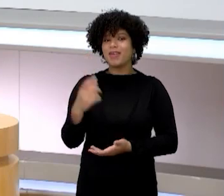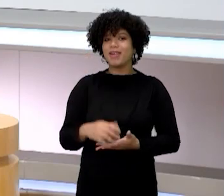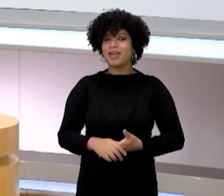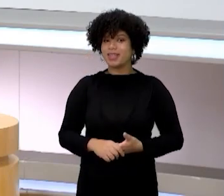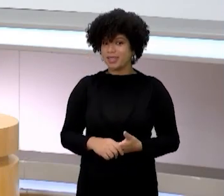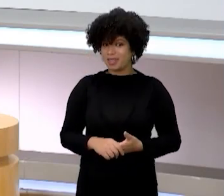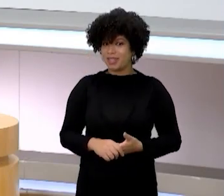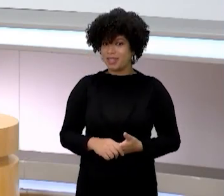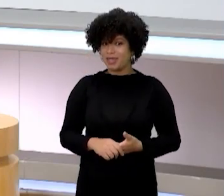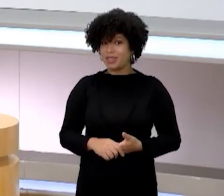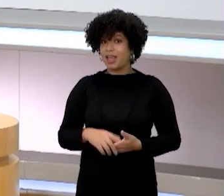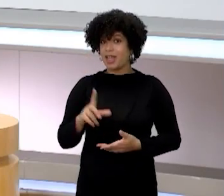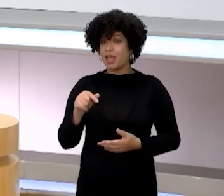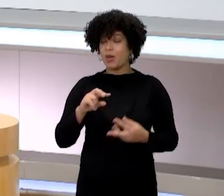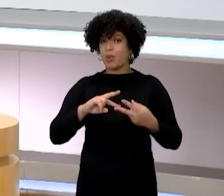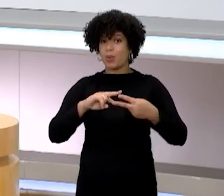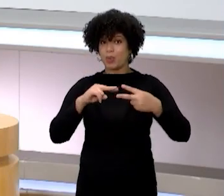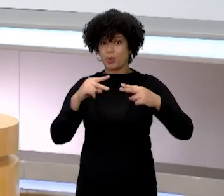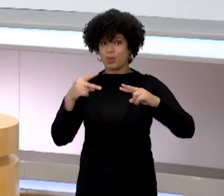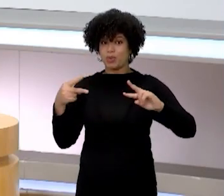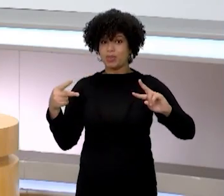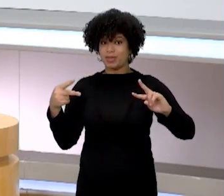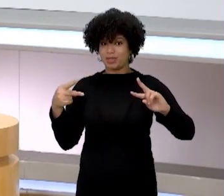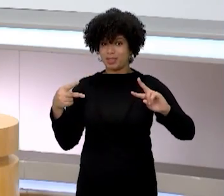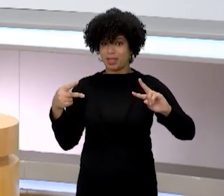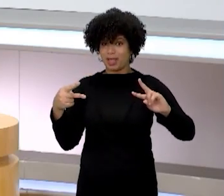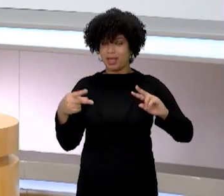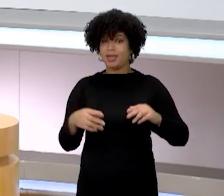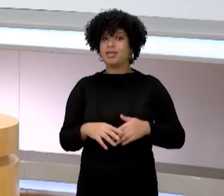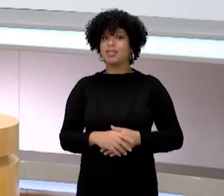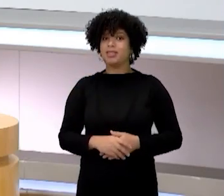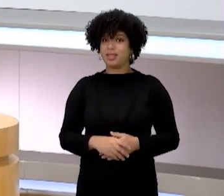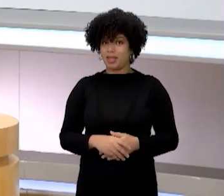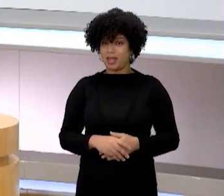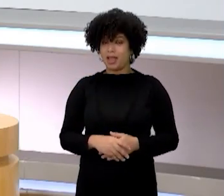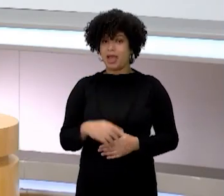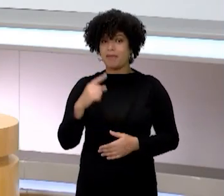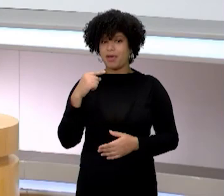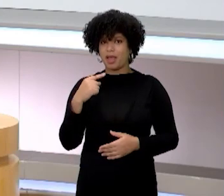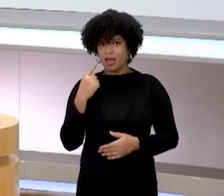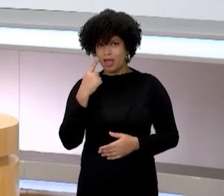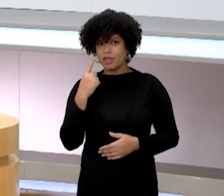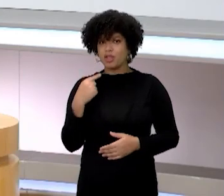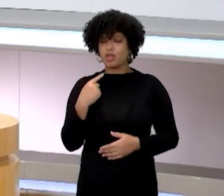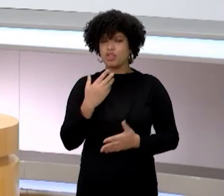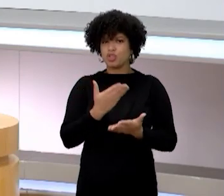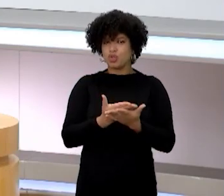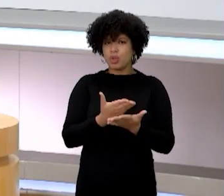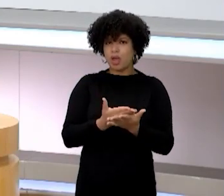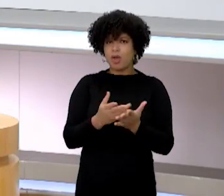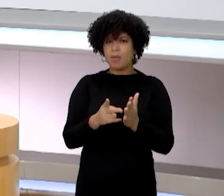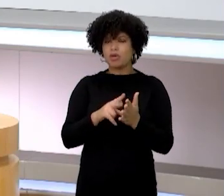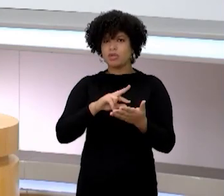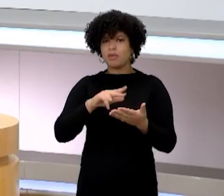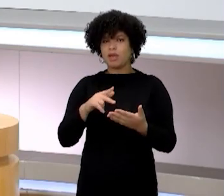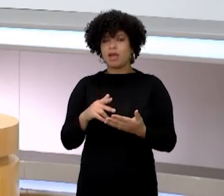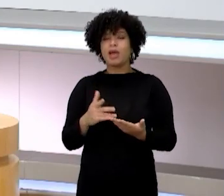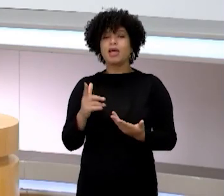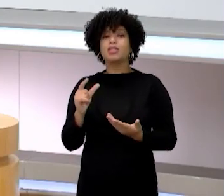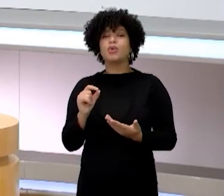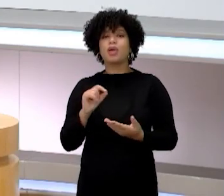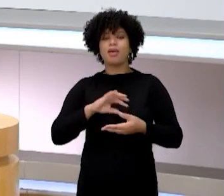também é que esse DNA, então, ele, né, através aí dos estudos da biotecnologia, a